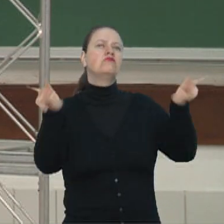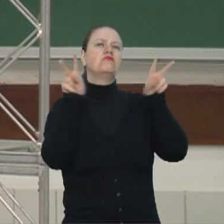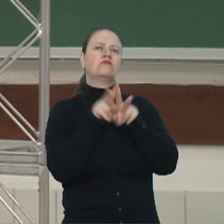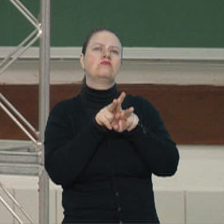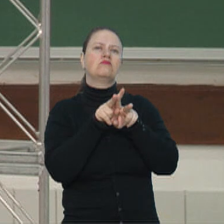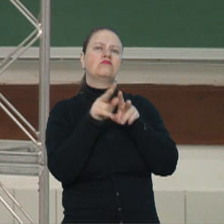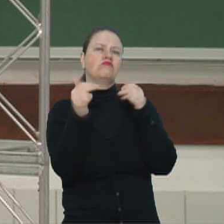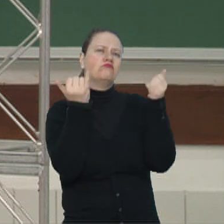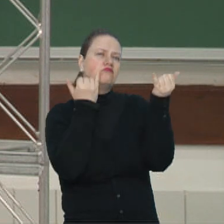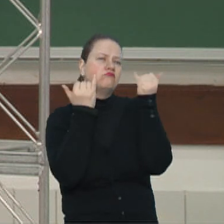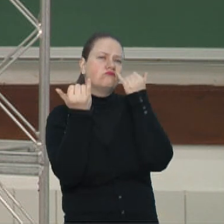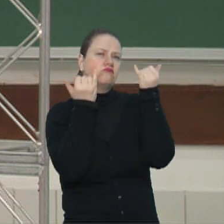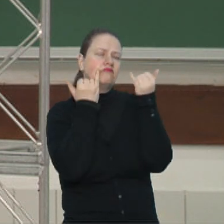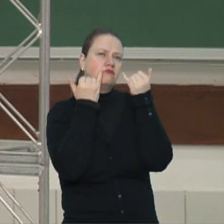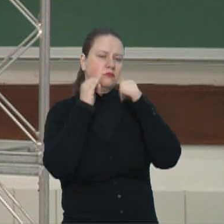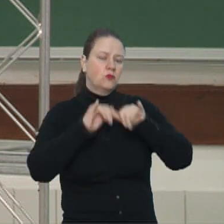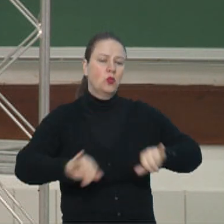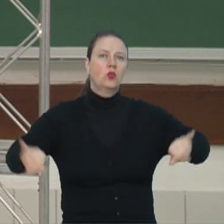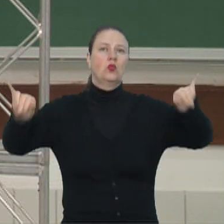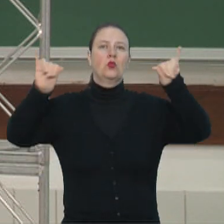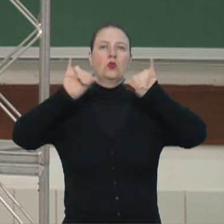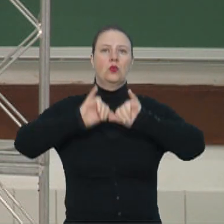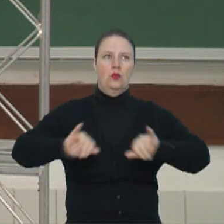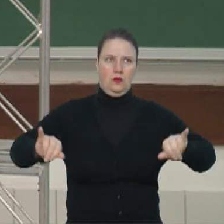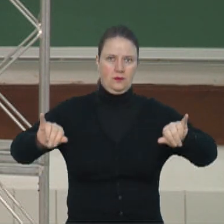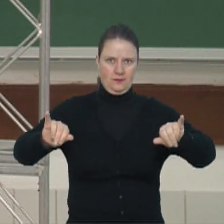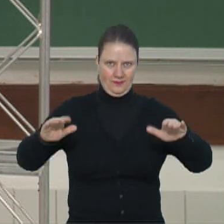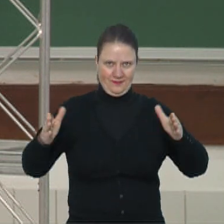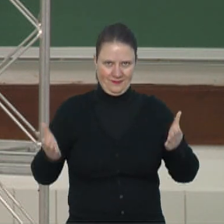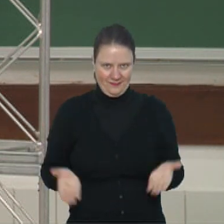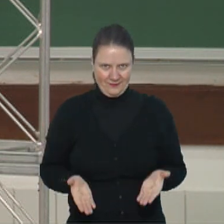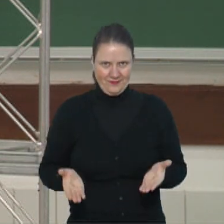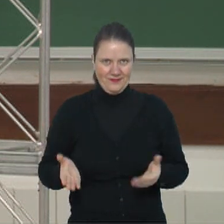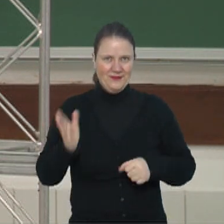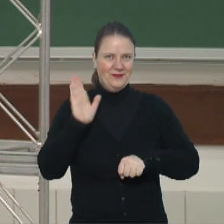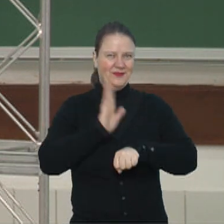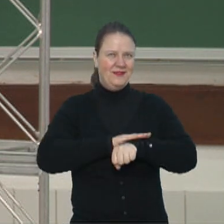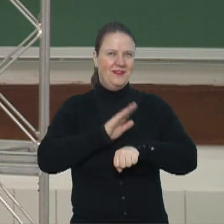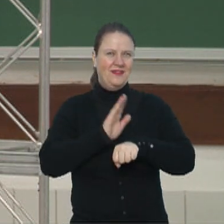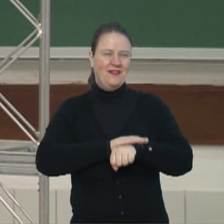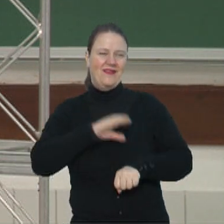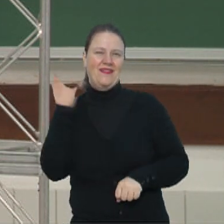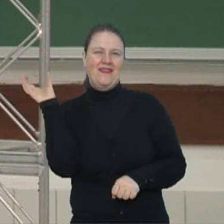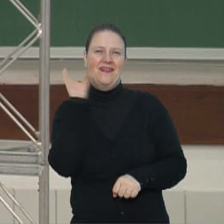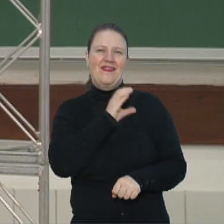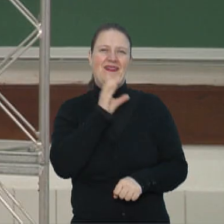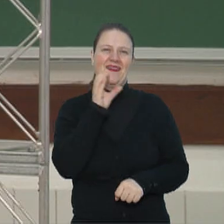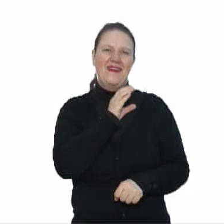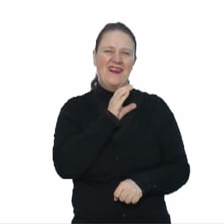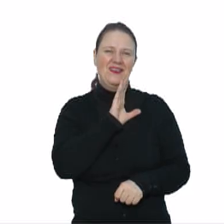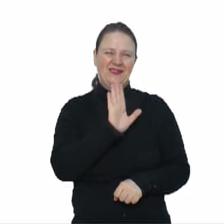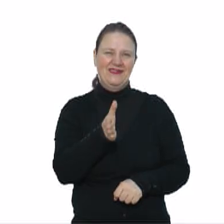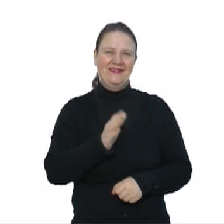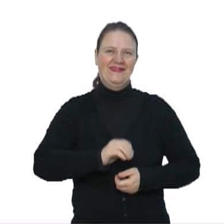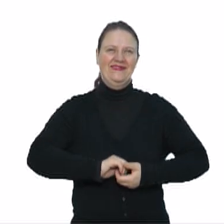os anúncios publicitários, as advertisements? Vou dar uns minutinhos para vocês responderem.